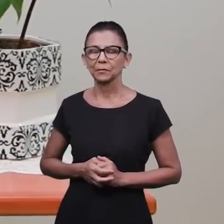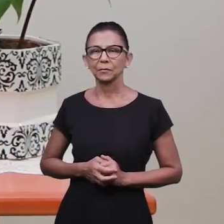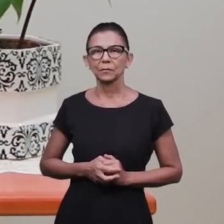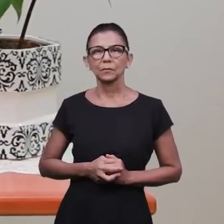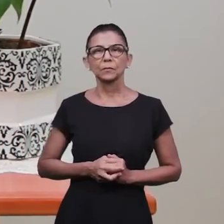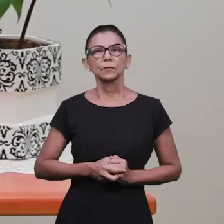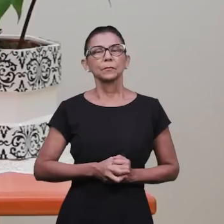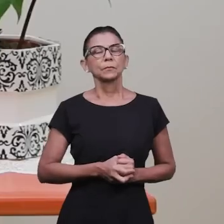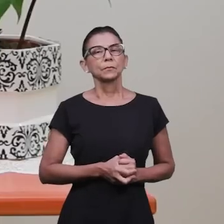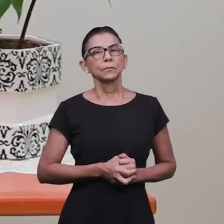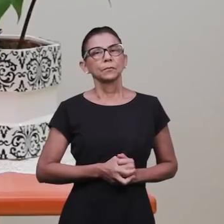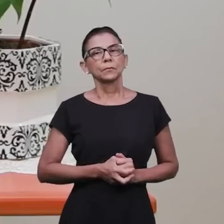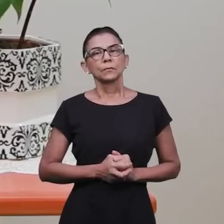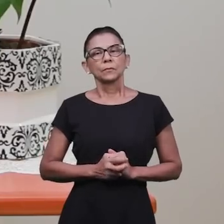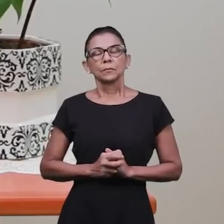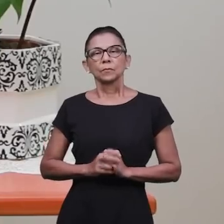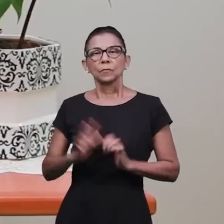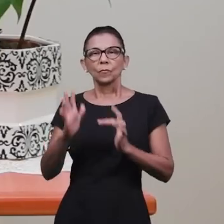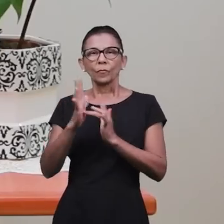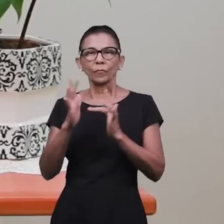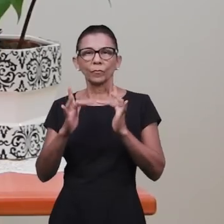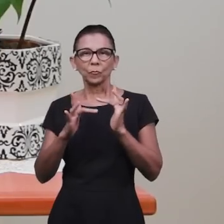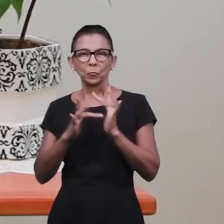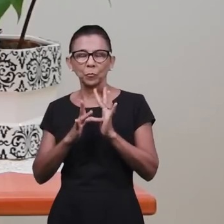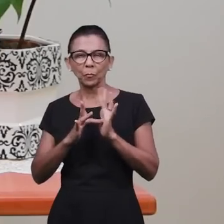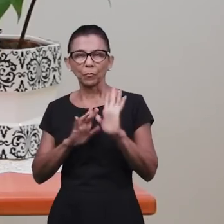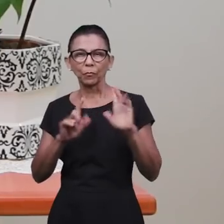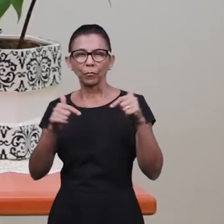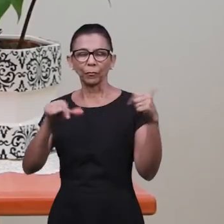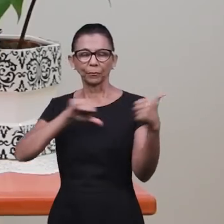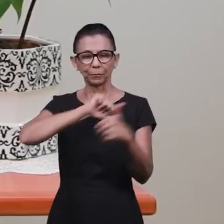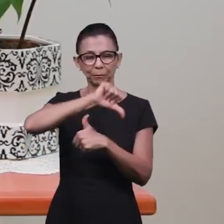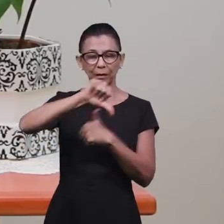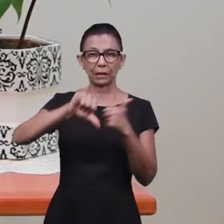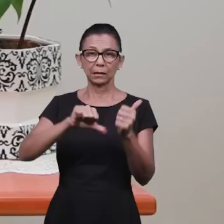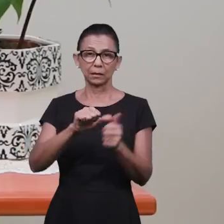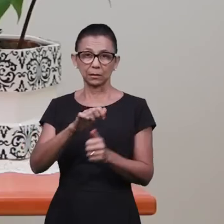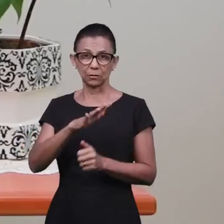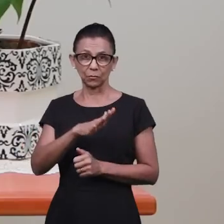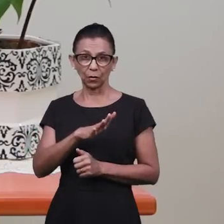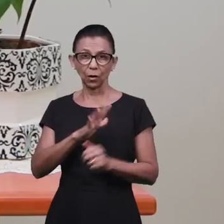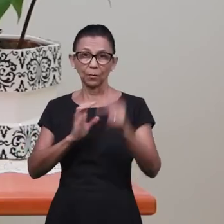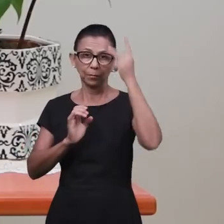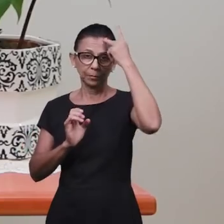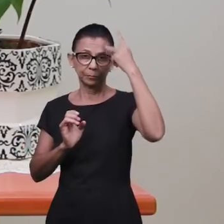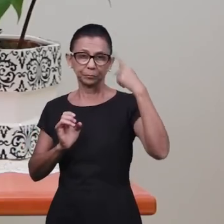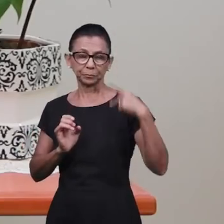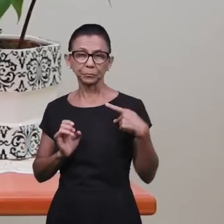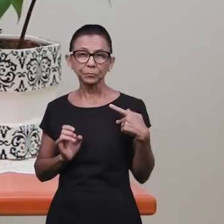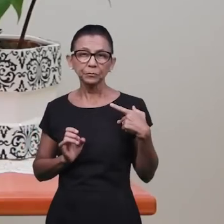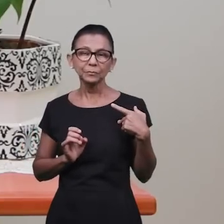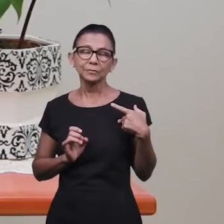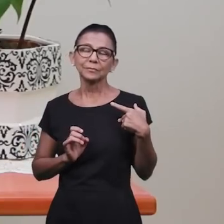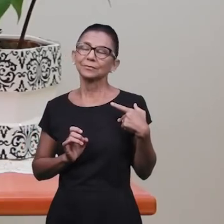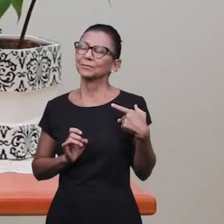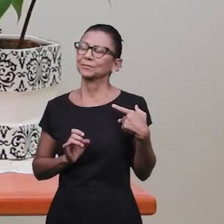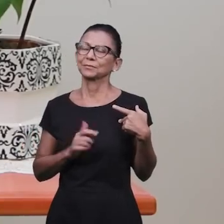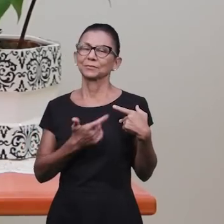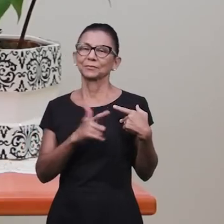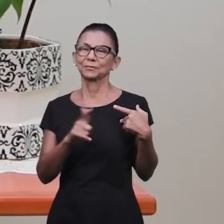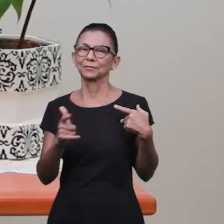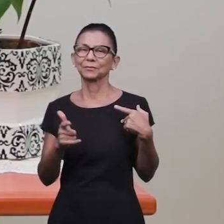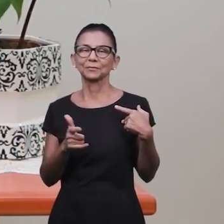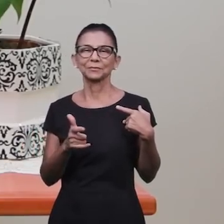eterna, brilha na vida do homem, a morte não entra. A morte espiritual não